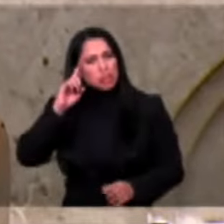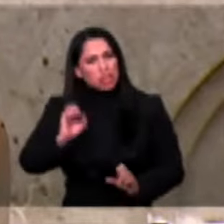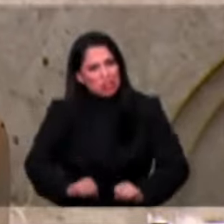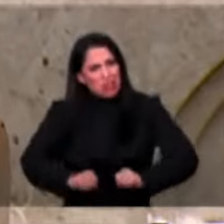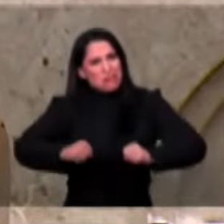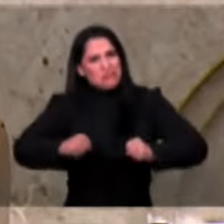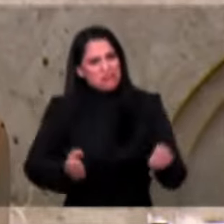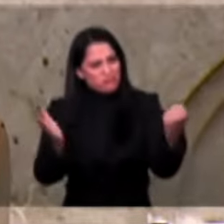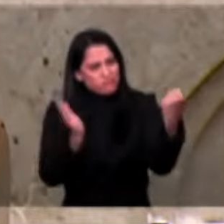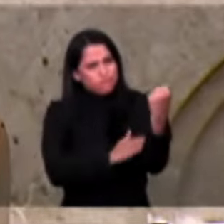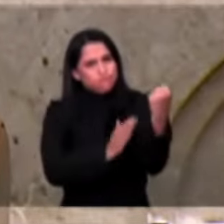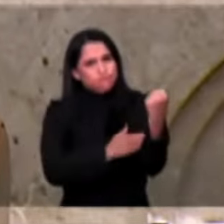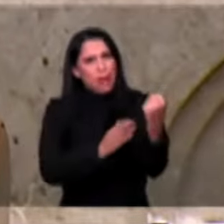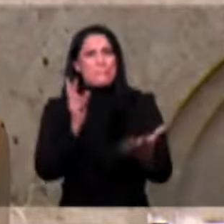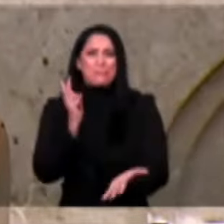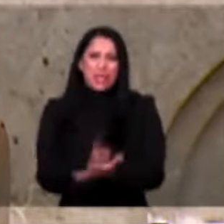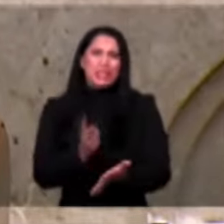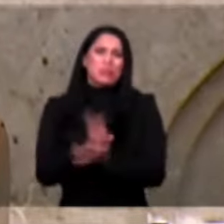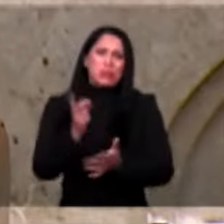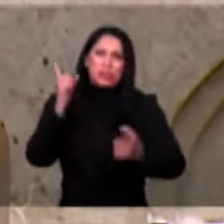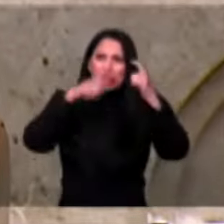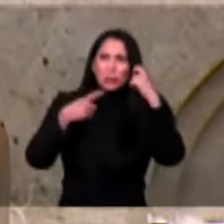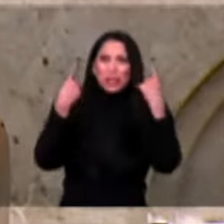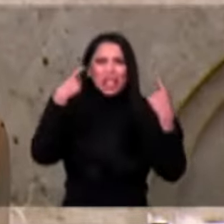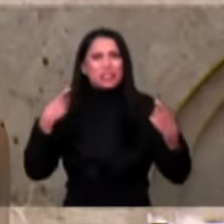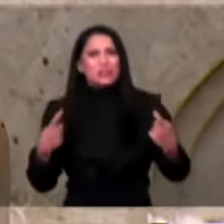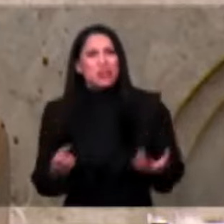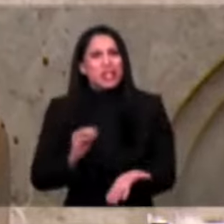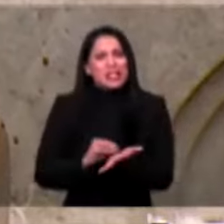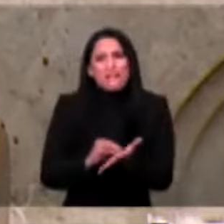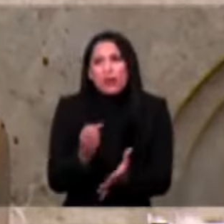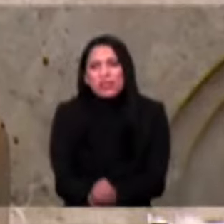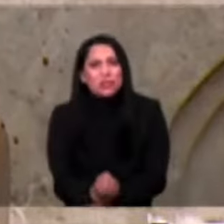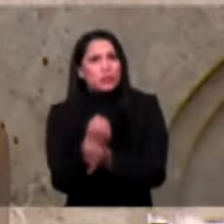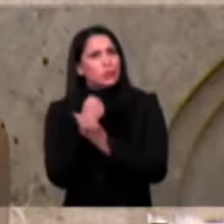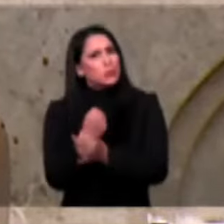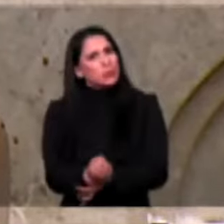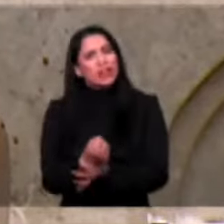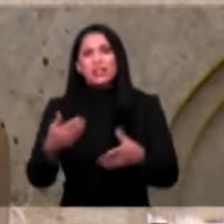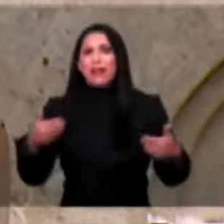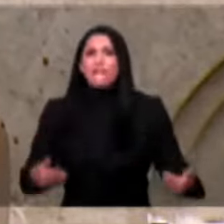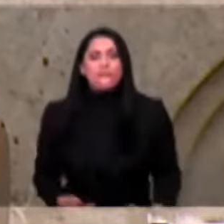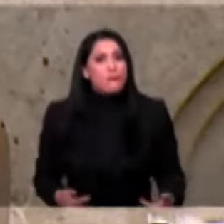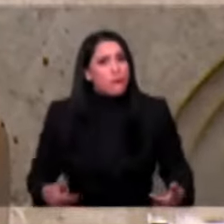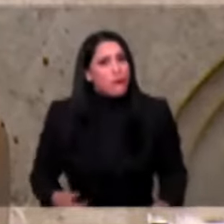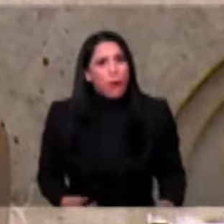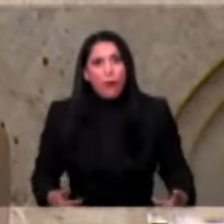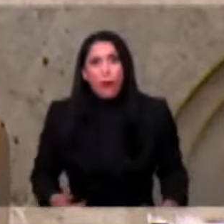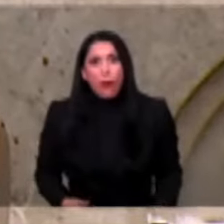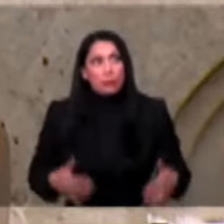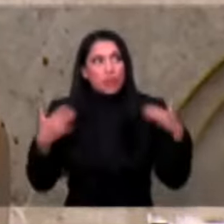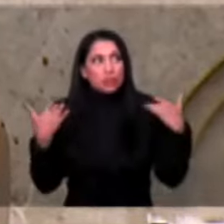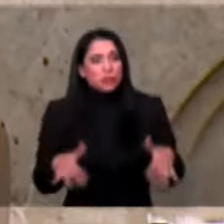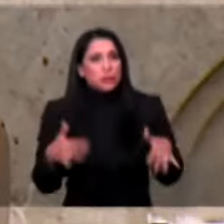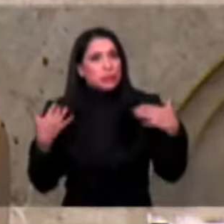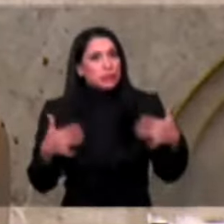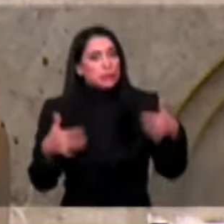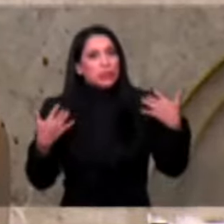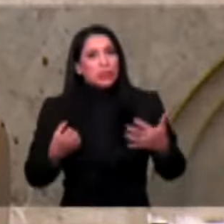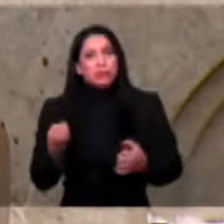a despeito das dificuldades, da violência, da falta de segurança, da fome em patamar assustador,